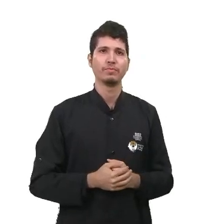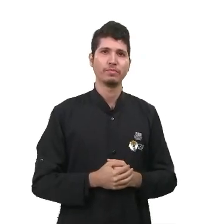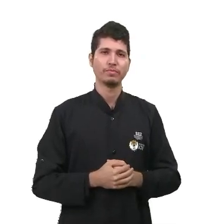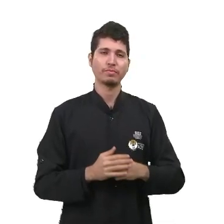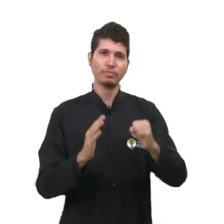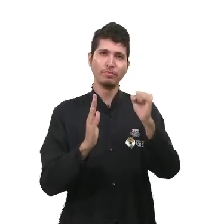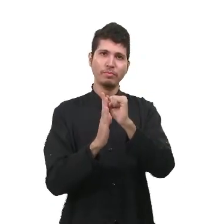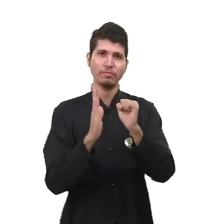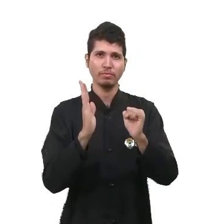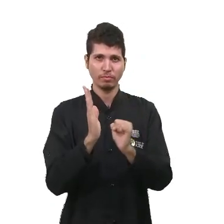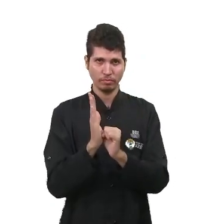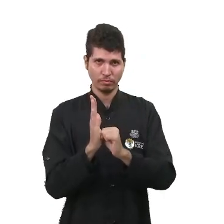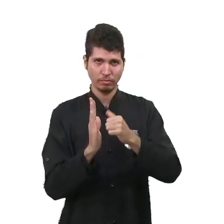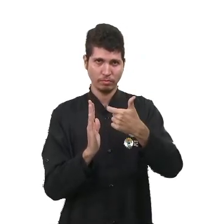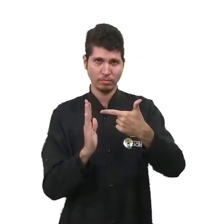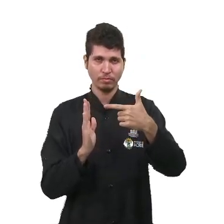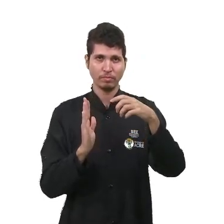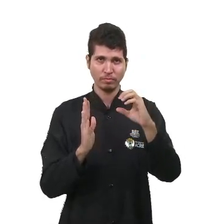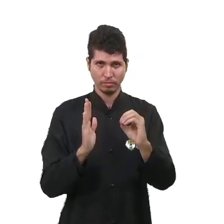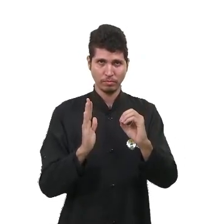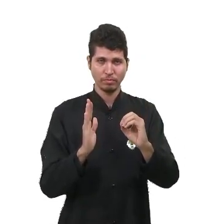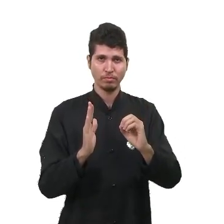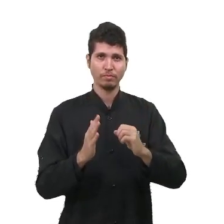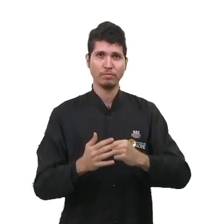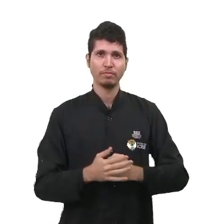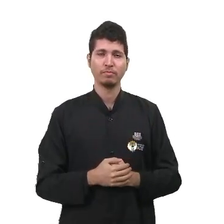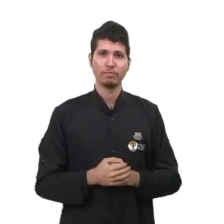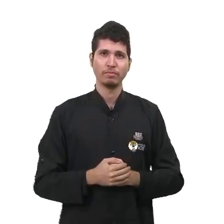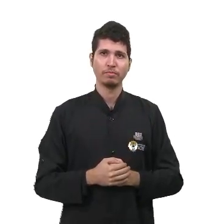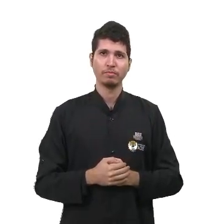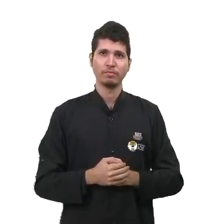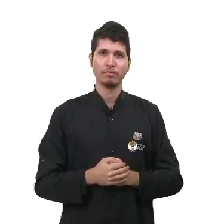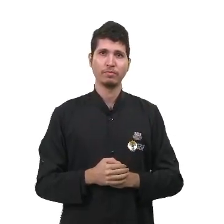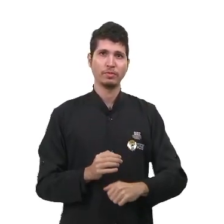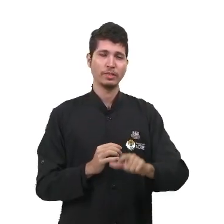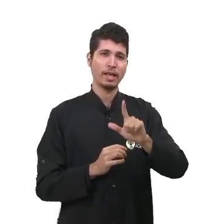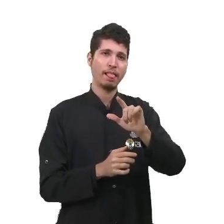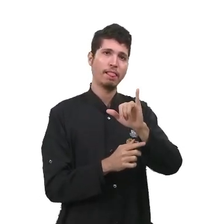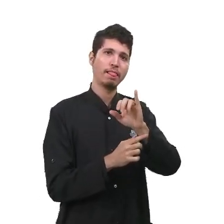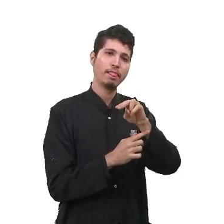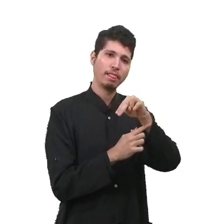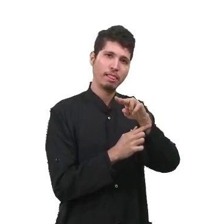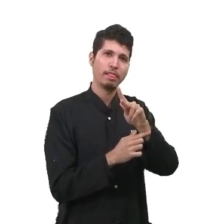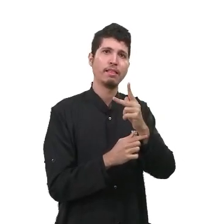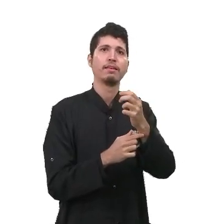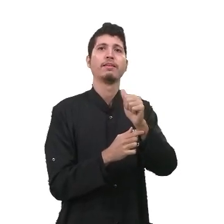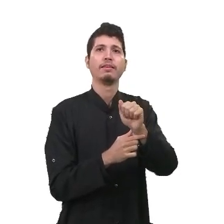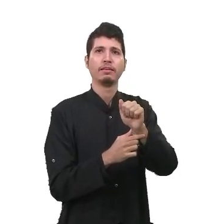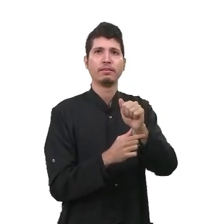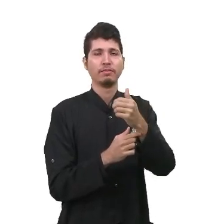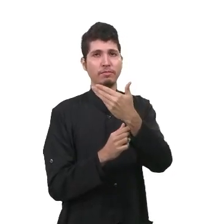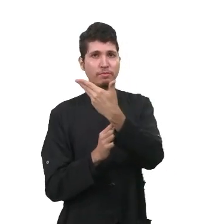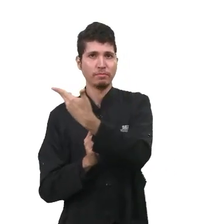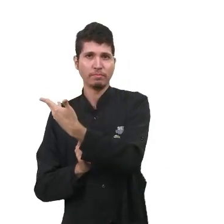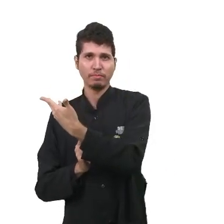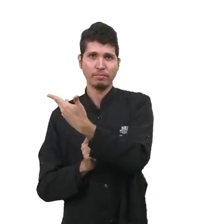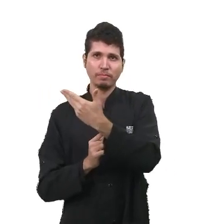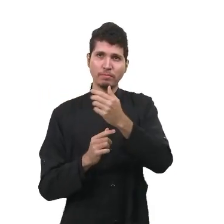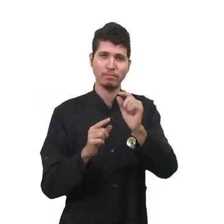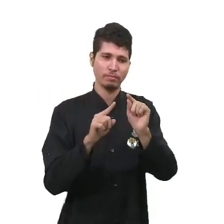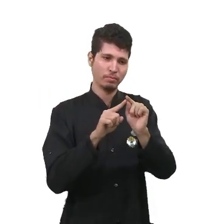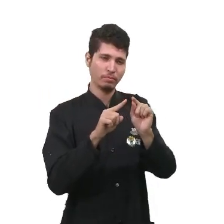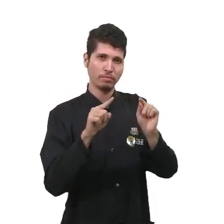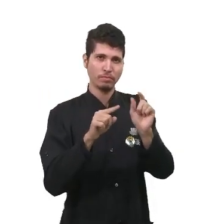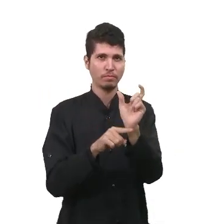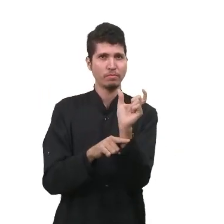século XX, nós chegamos no período chamado de linha de montagem. E aparece uma figura bastante importante que está destacada